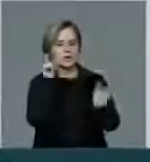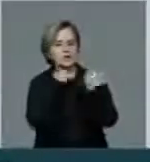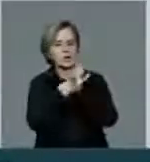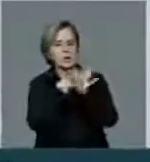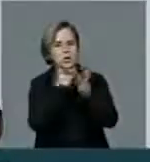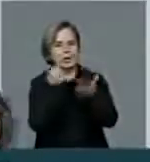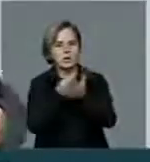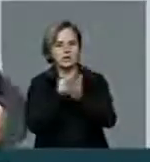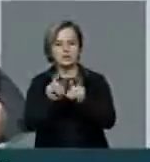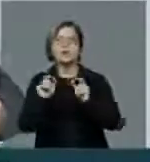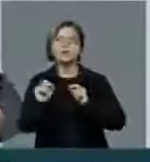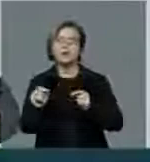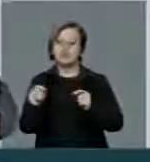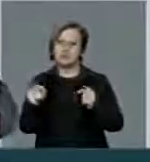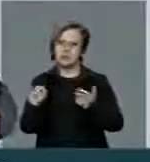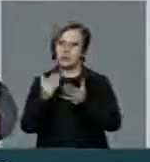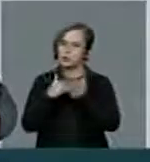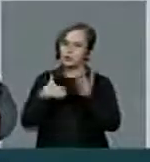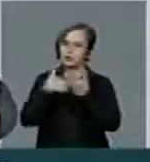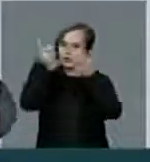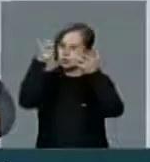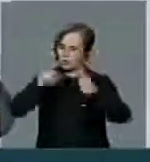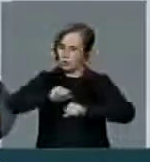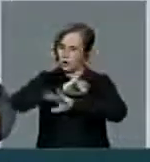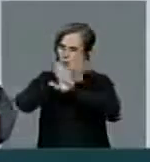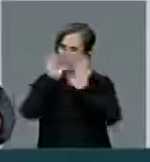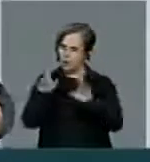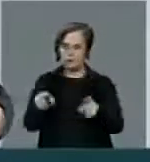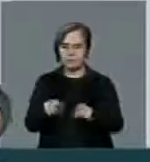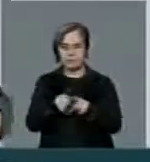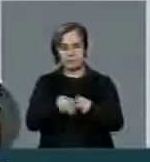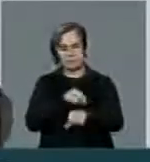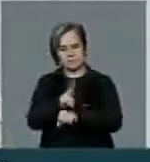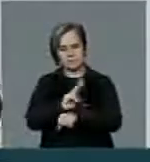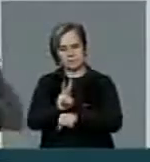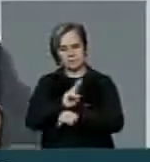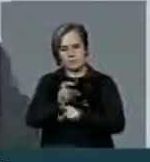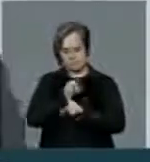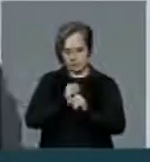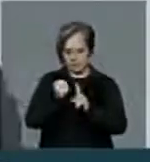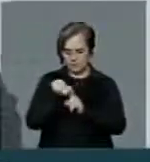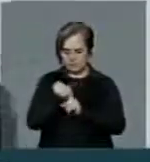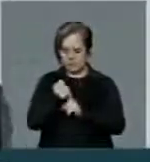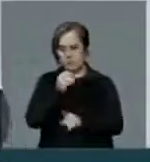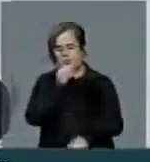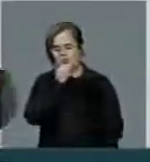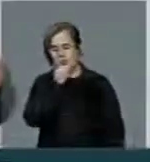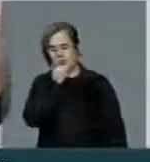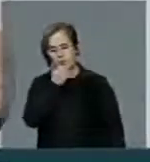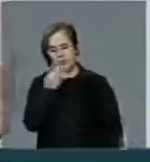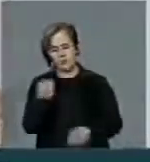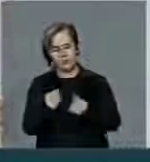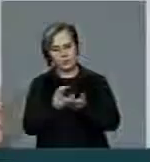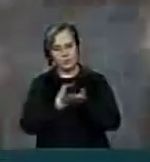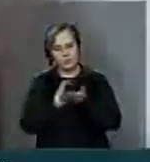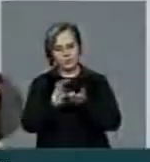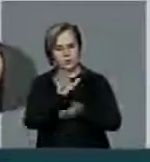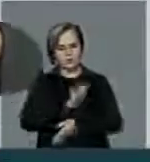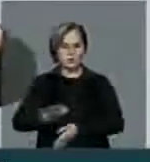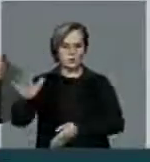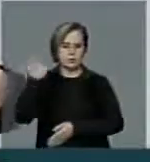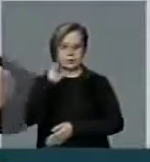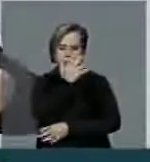resultados? Tá? Mais do que isso, um controle social, como é que, por exemplo, o Conselho Nacional de Meio Ambiente, o